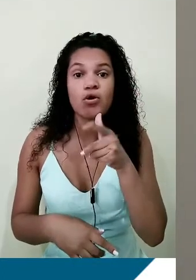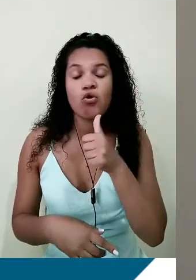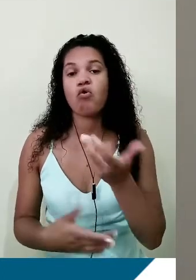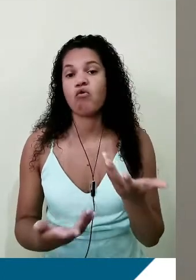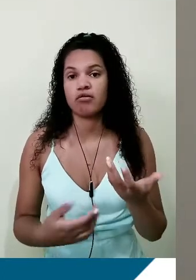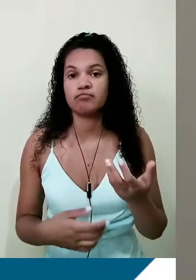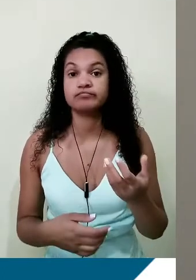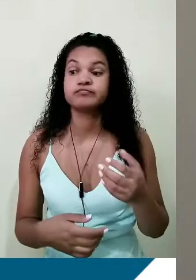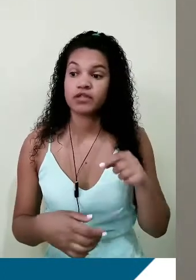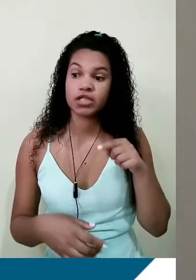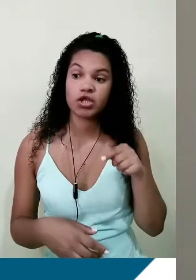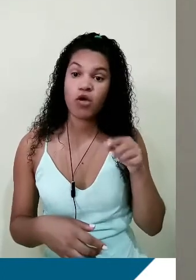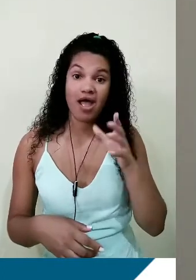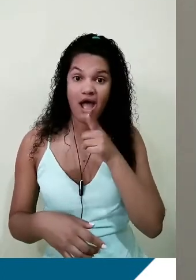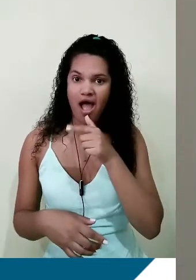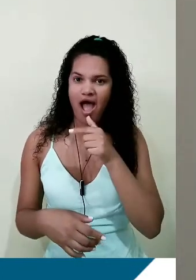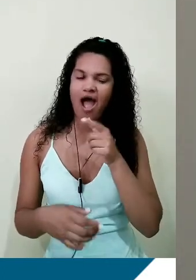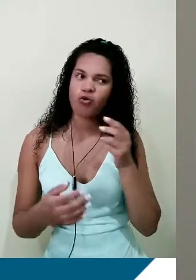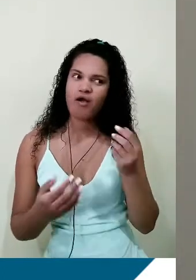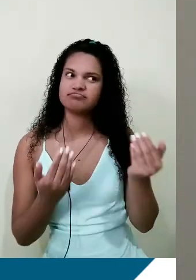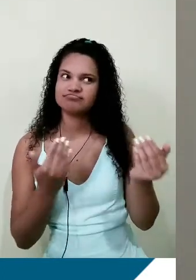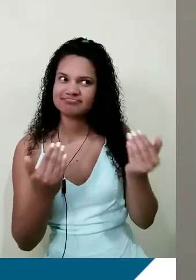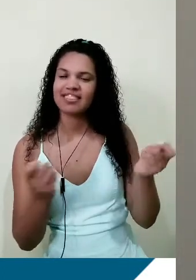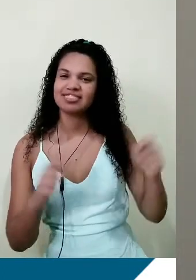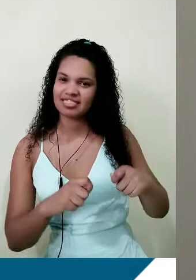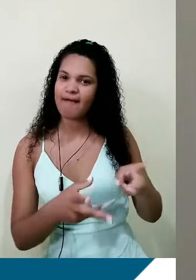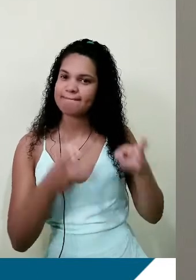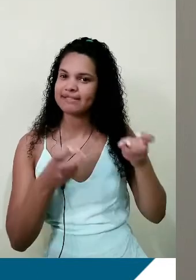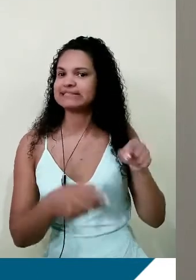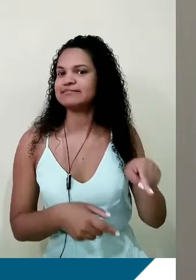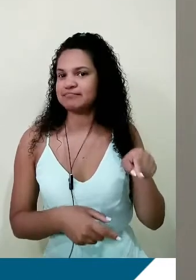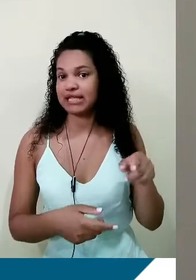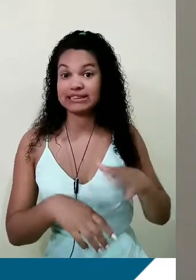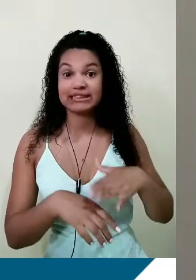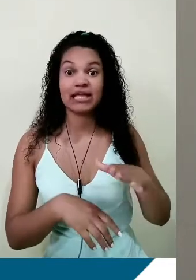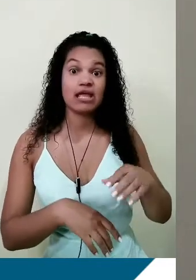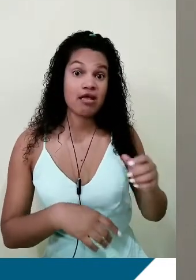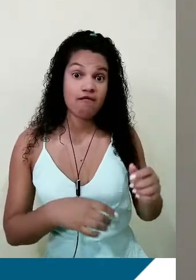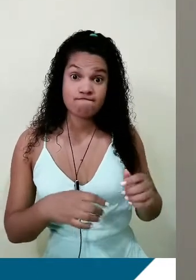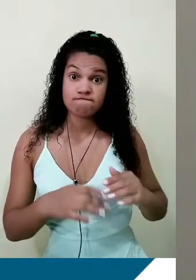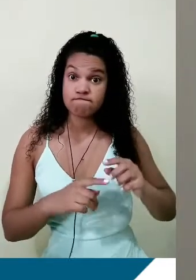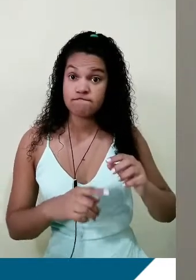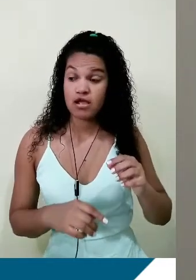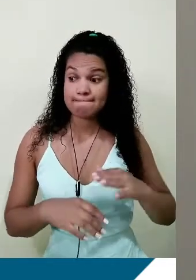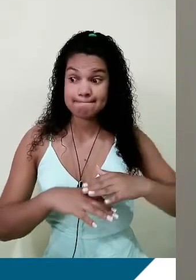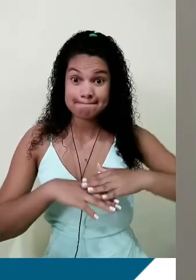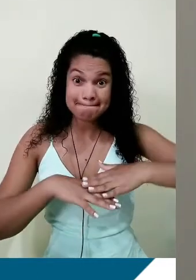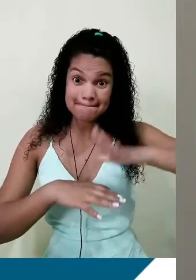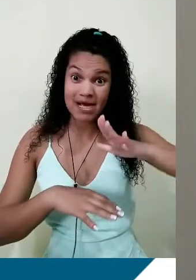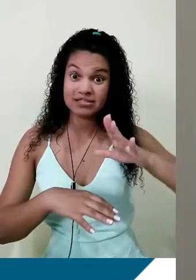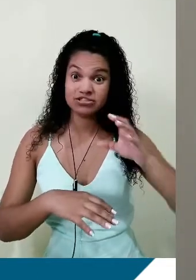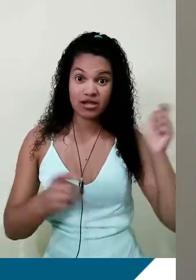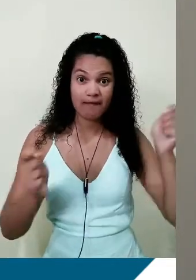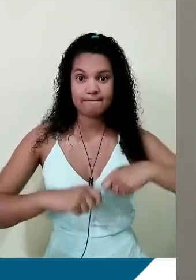do mar tem uma alta capacidade térmica, que quanto mais alto o valor, mais